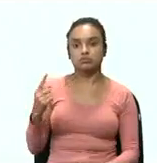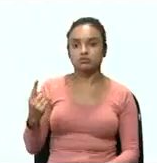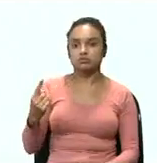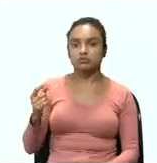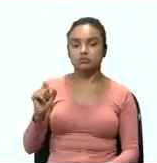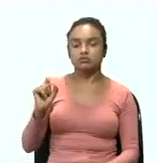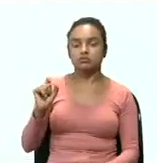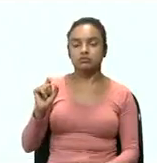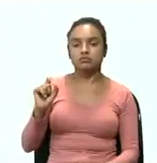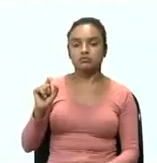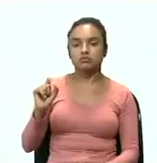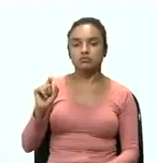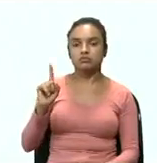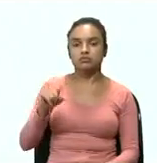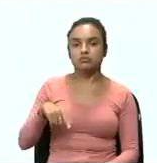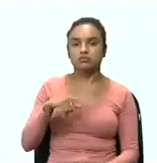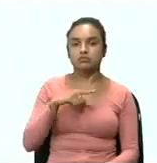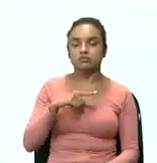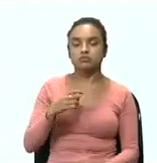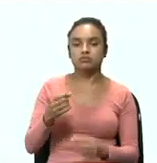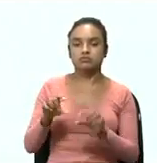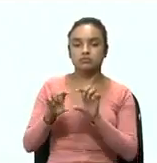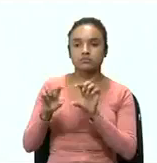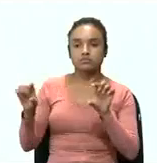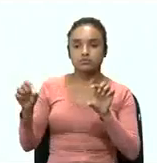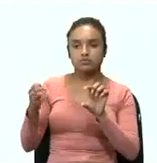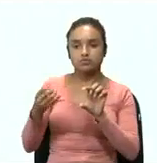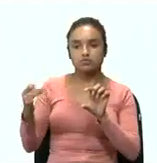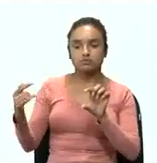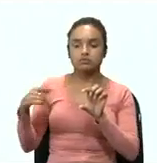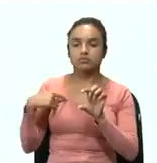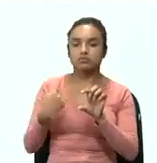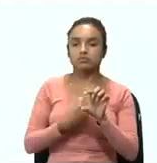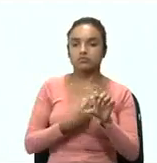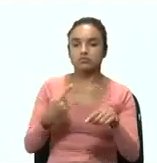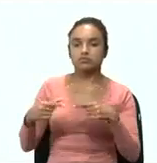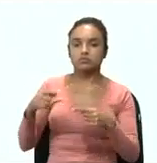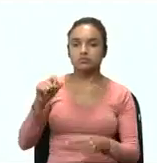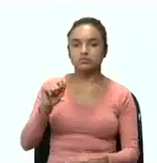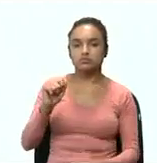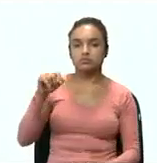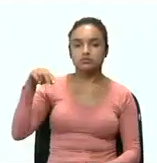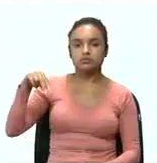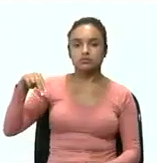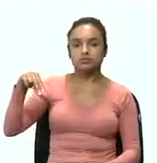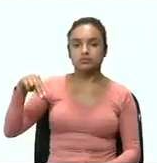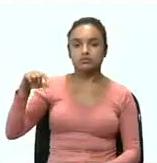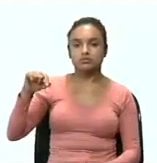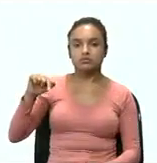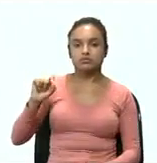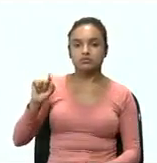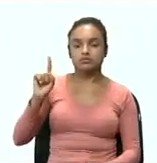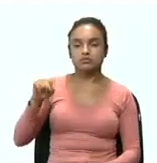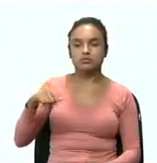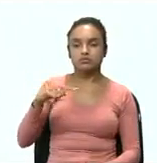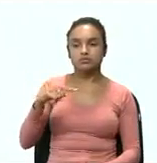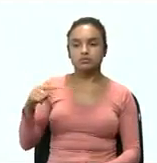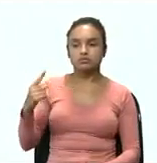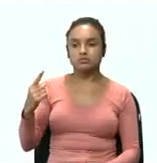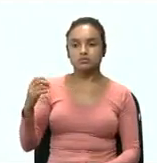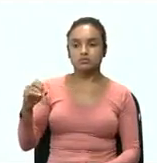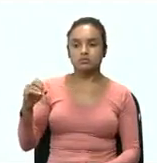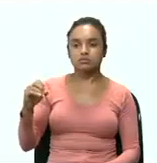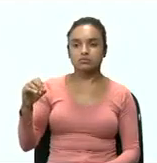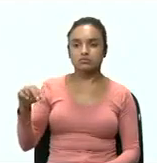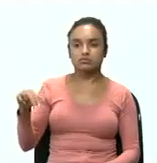para nós que a série que nós estamos trabalhando, a série AN, né, que seria então menos 10 elevado a n